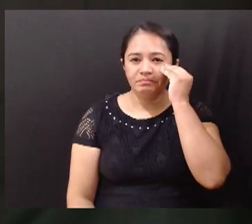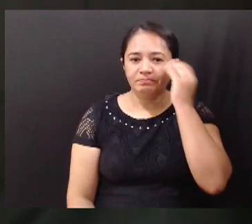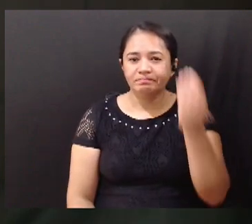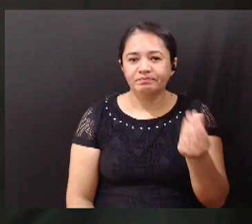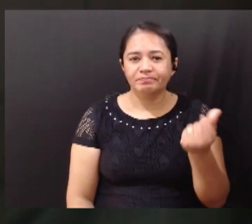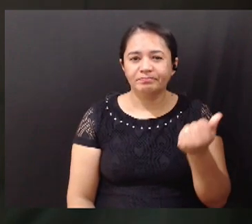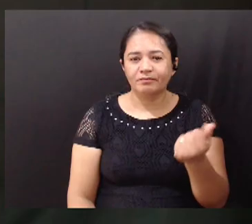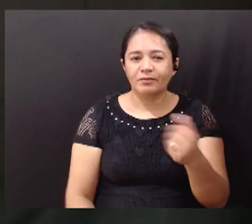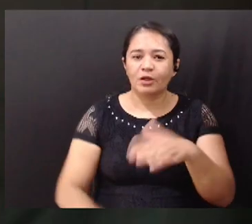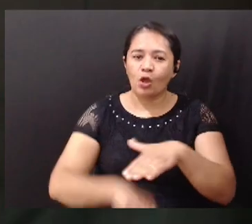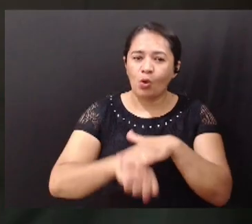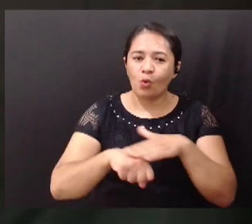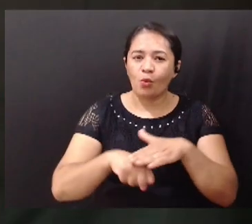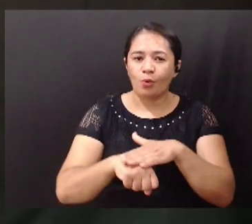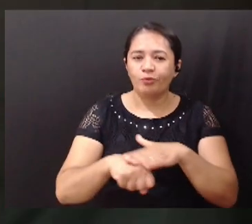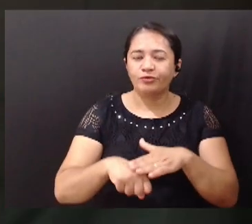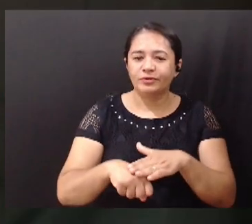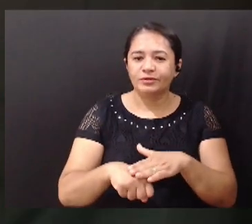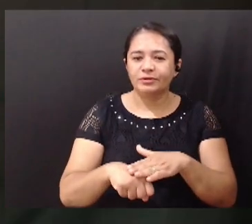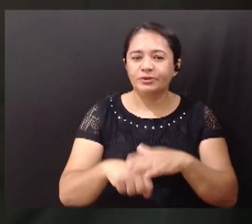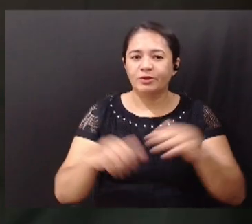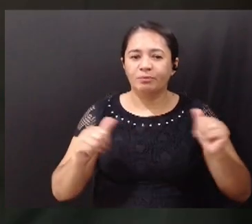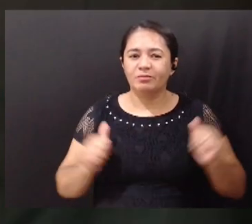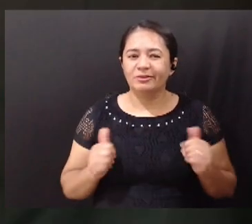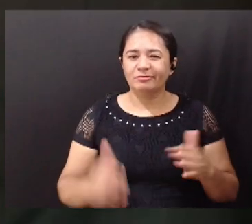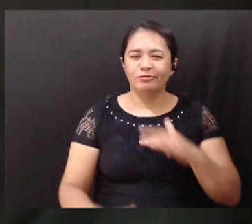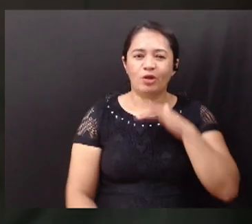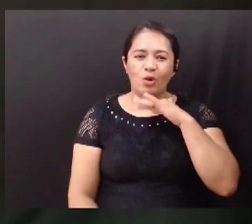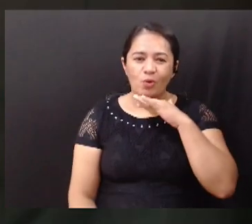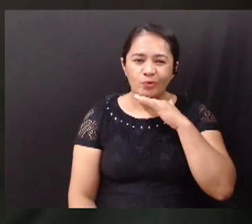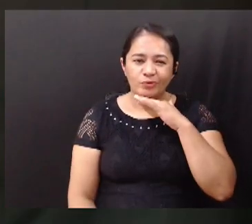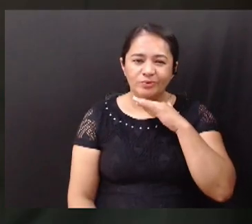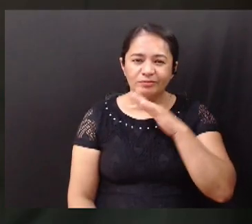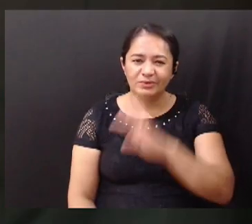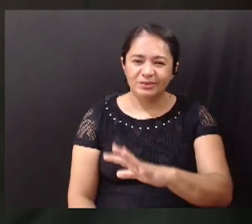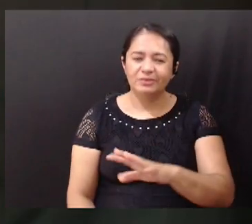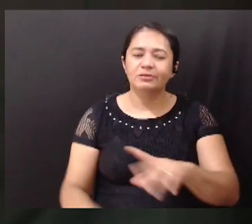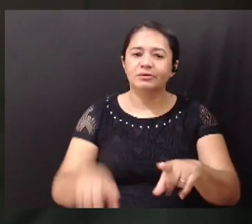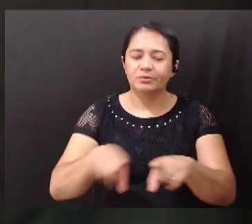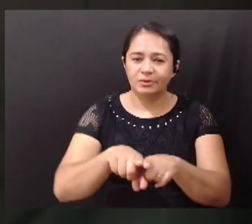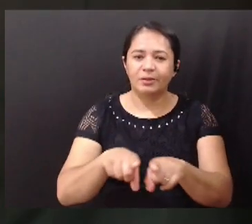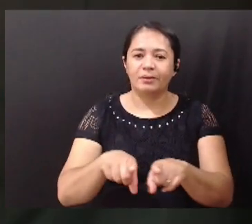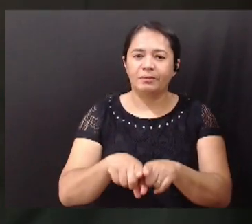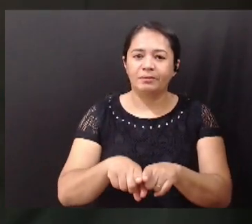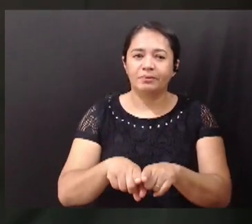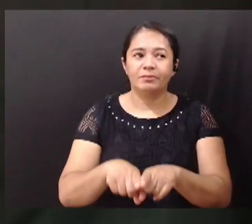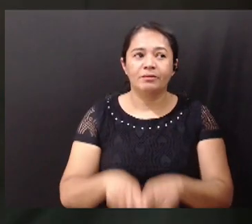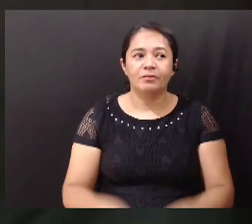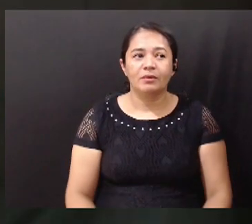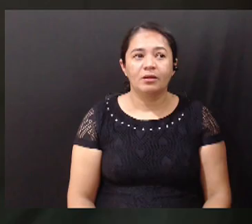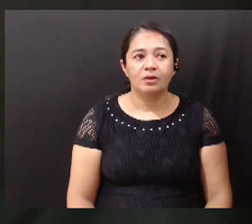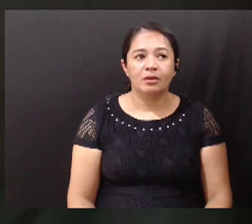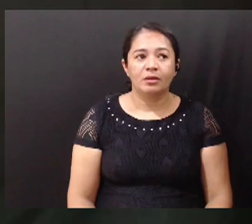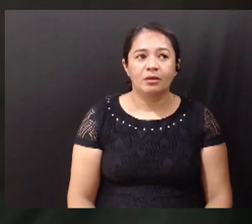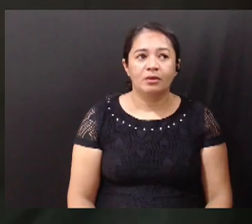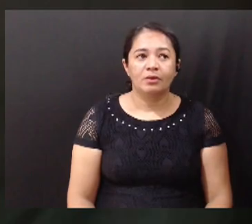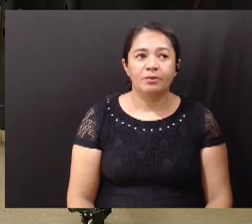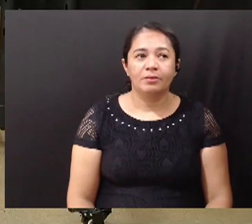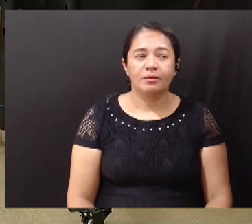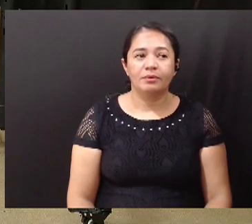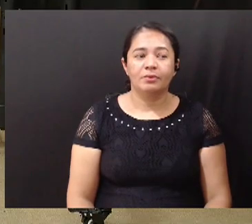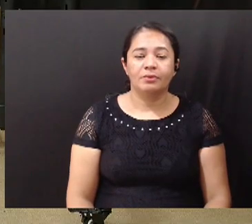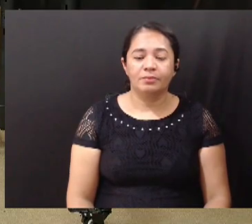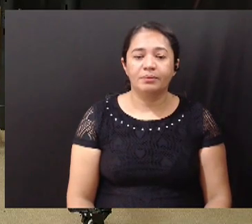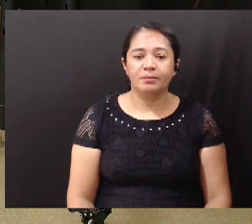conversar e vai ter uma reação não tão boa da mãe e do pai. Isso também faz parte do nosso cuidado diário nessas férias,